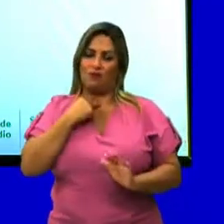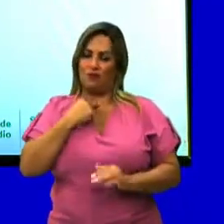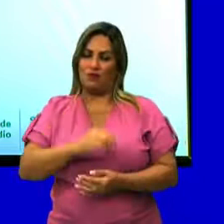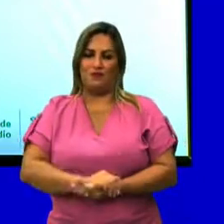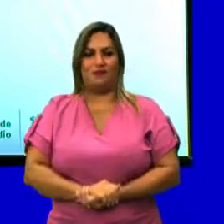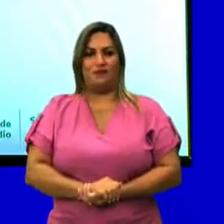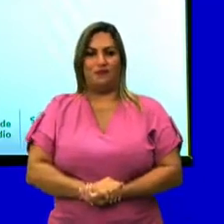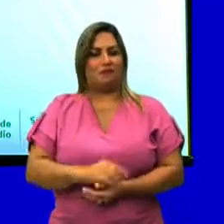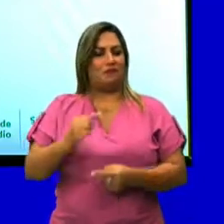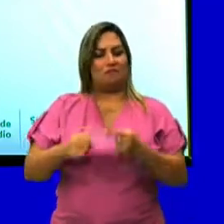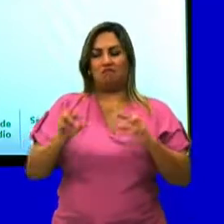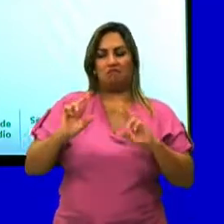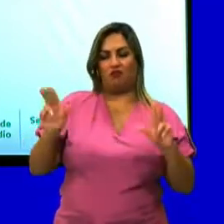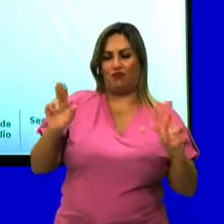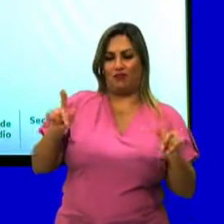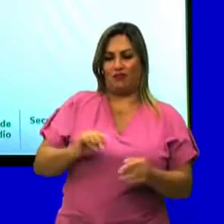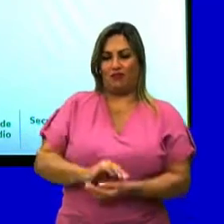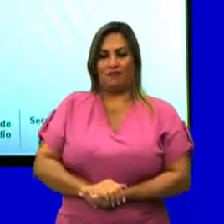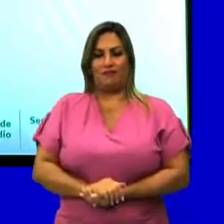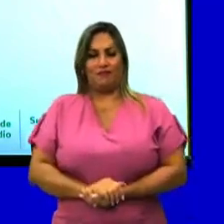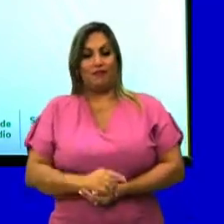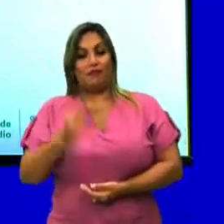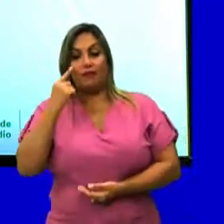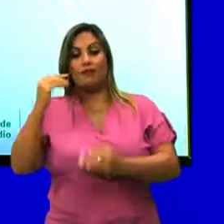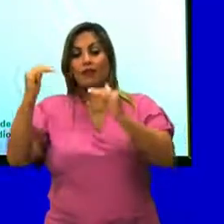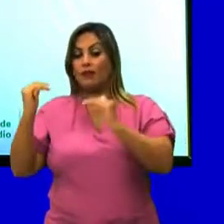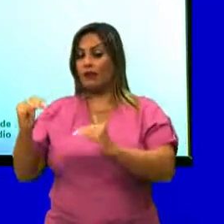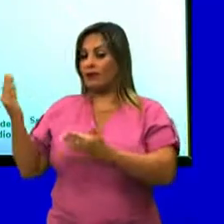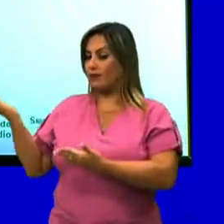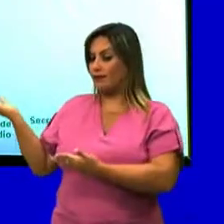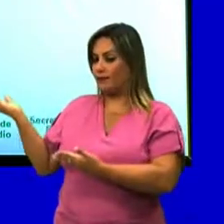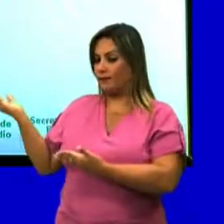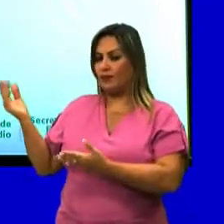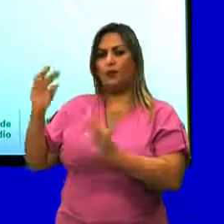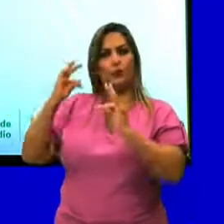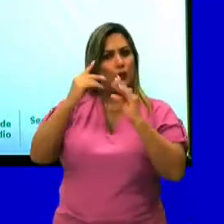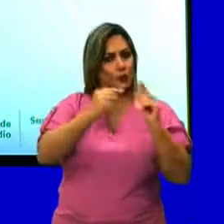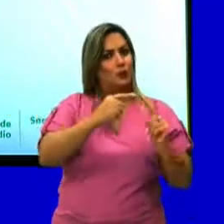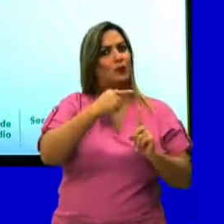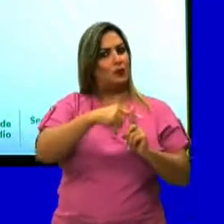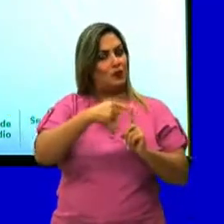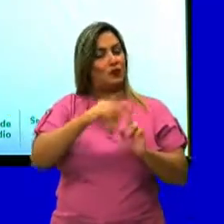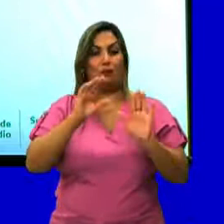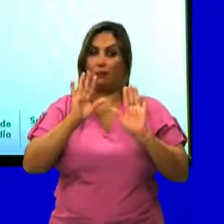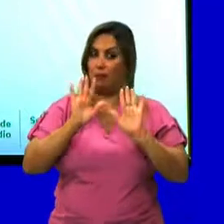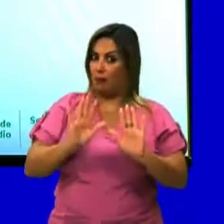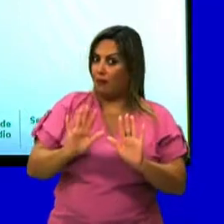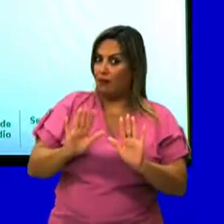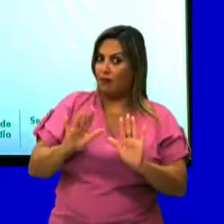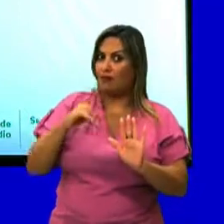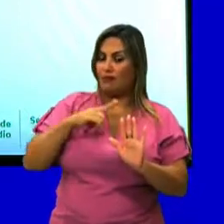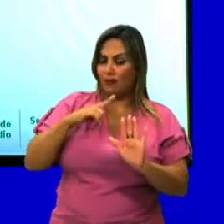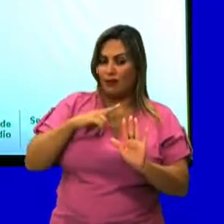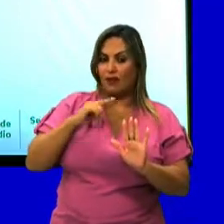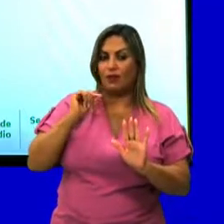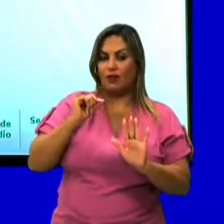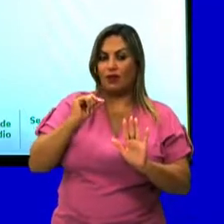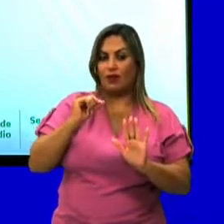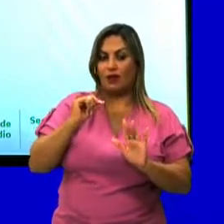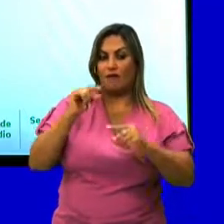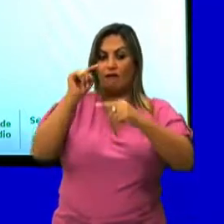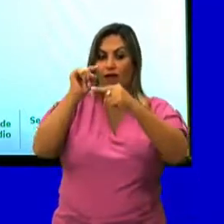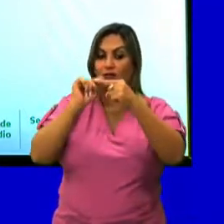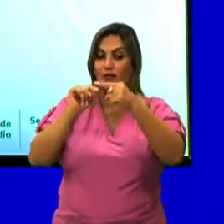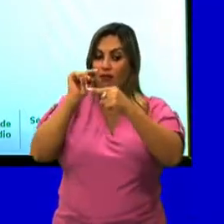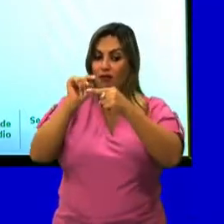E se for negativo não é e esse aqui Professor esse aqui tudo é positivo mas tem expoente